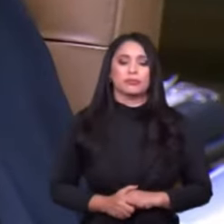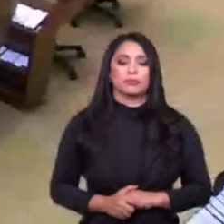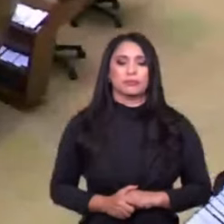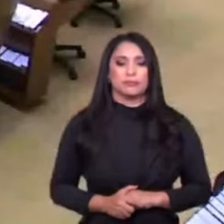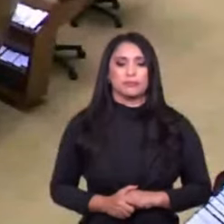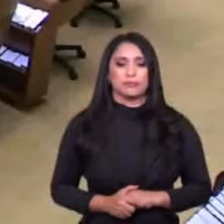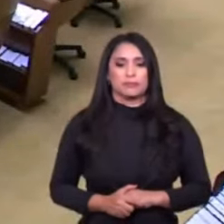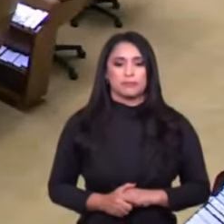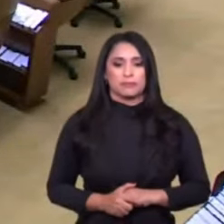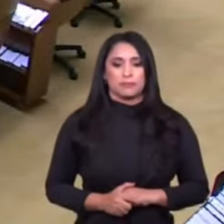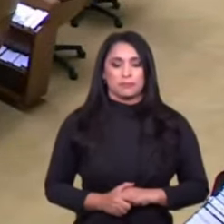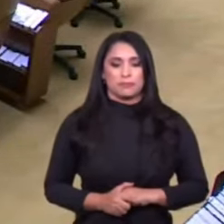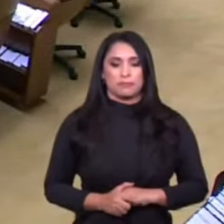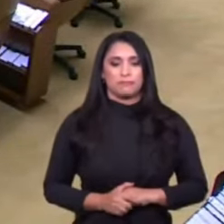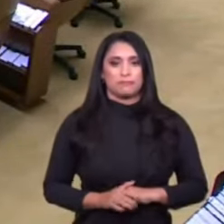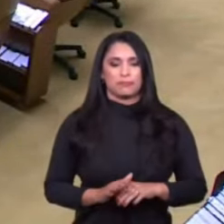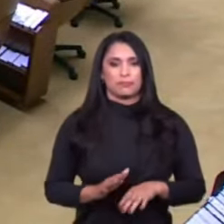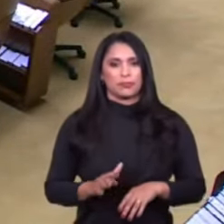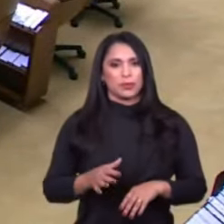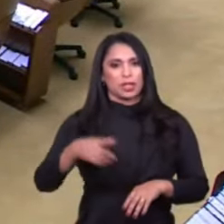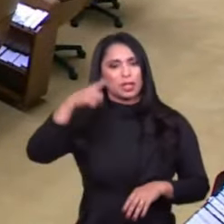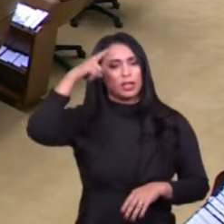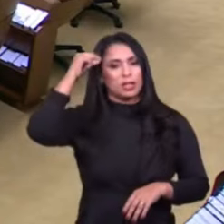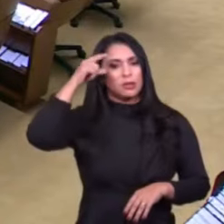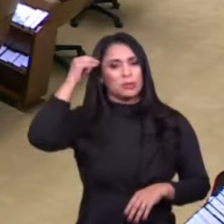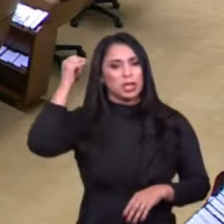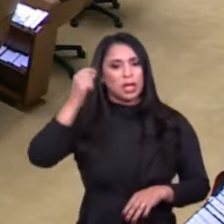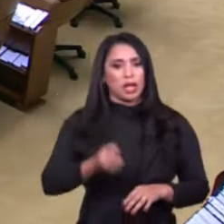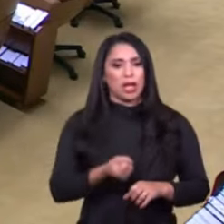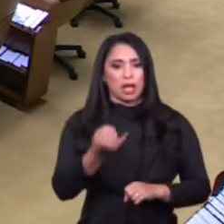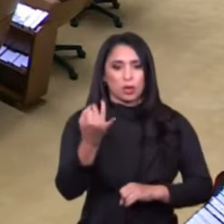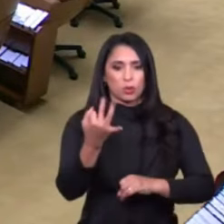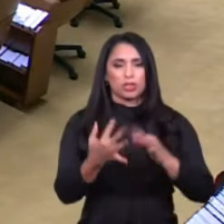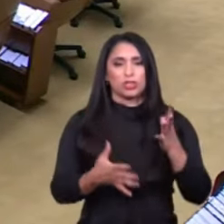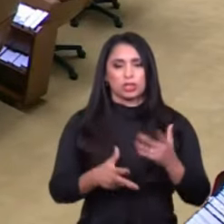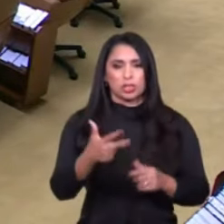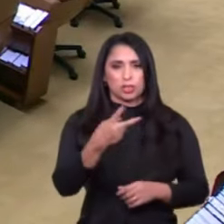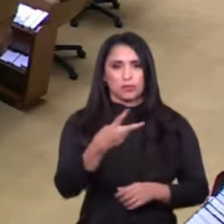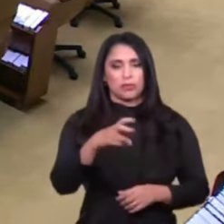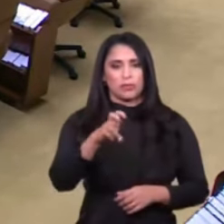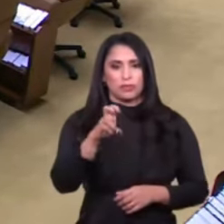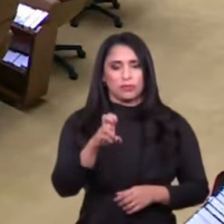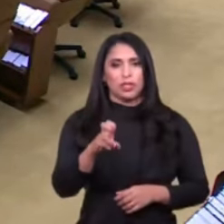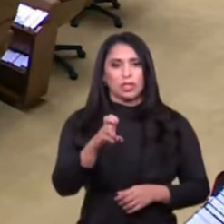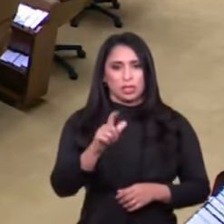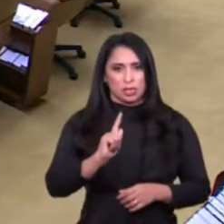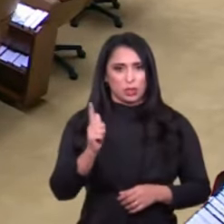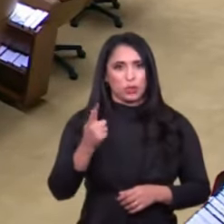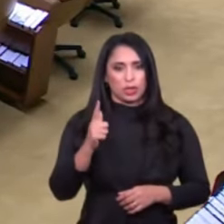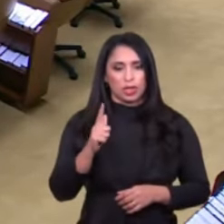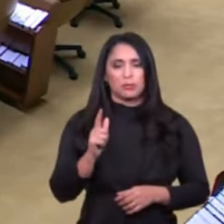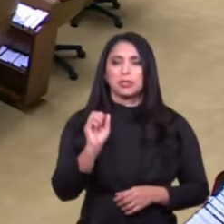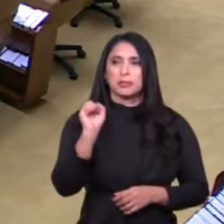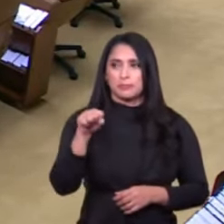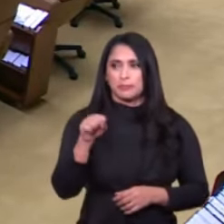Mas Vossa Excelência também está fixando o quantitativo em 25 gramas. Da mesma forma. Muito bem.